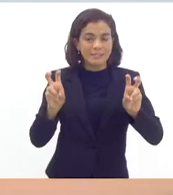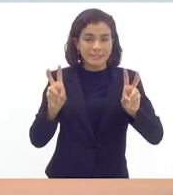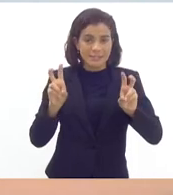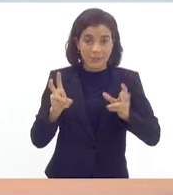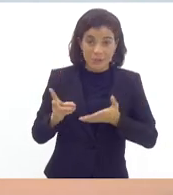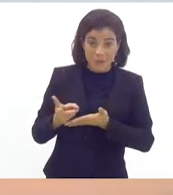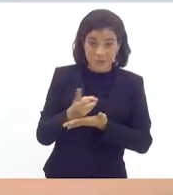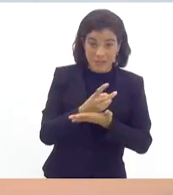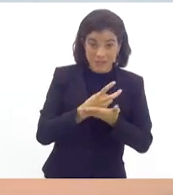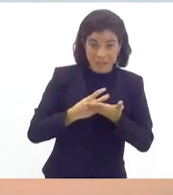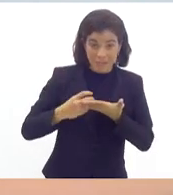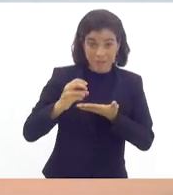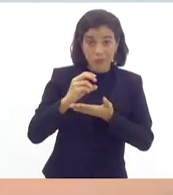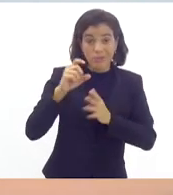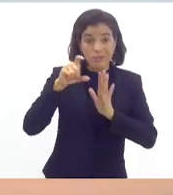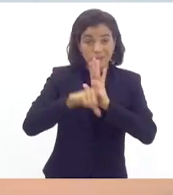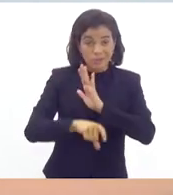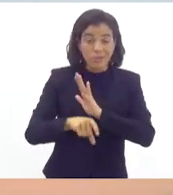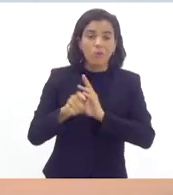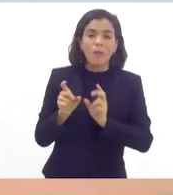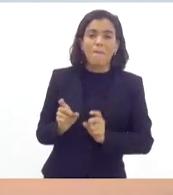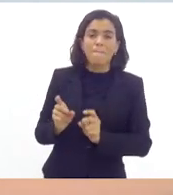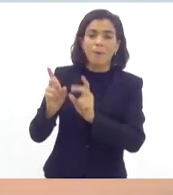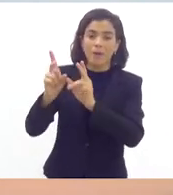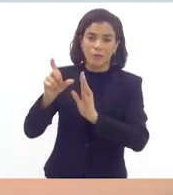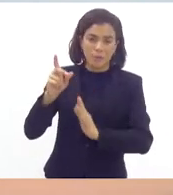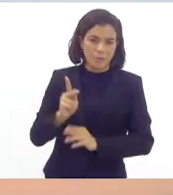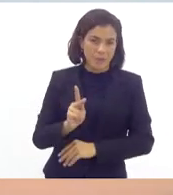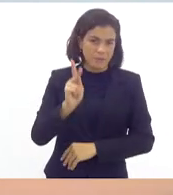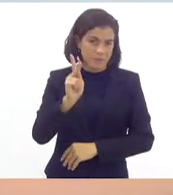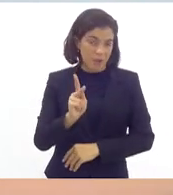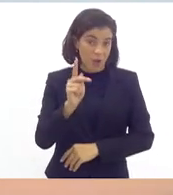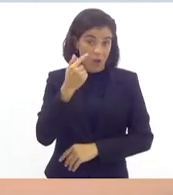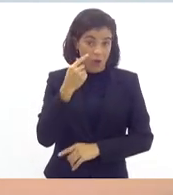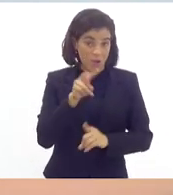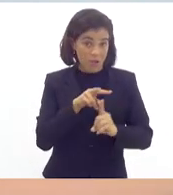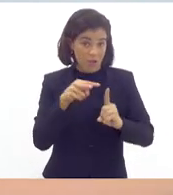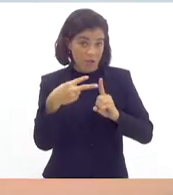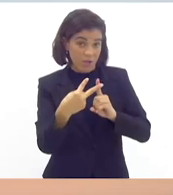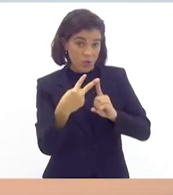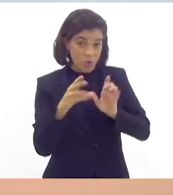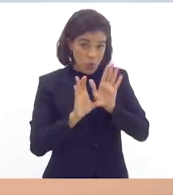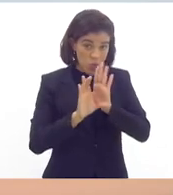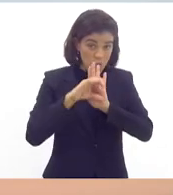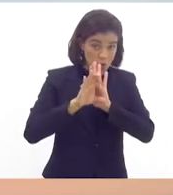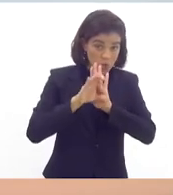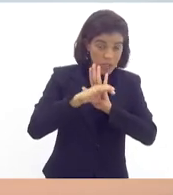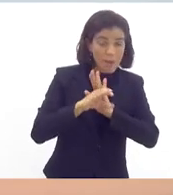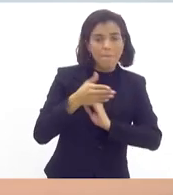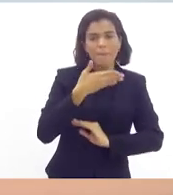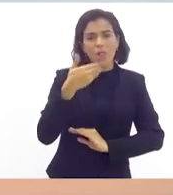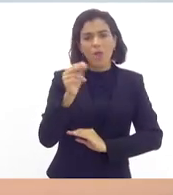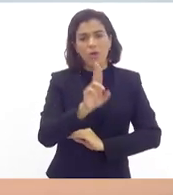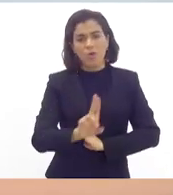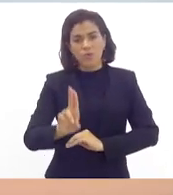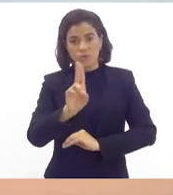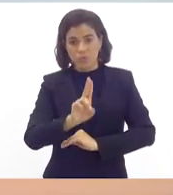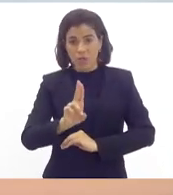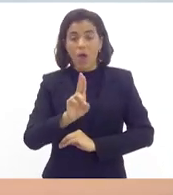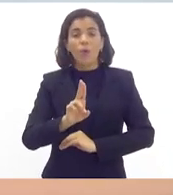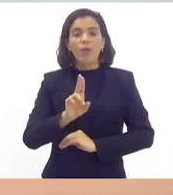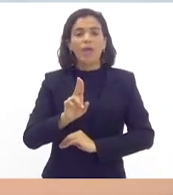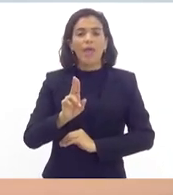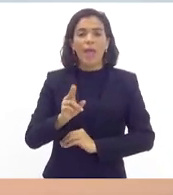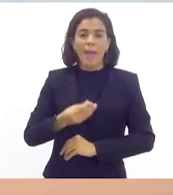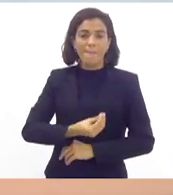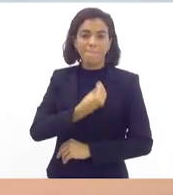tributação da exportação de petróleo, o fato é o seguinte, olha, do ponto de vista conceitual, geralmente é muito melhor usar a tributação do royalty